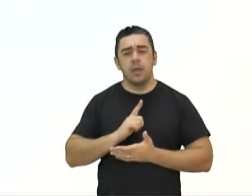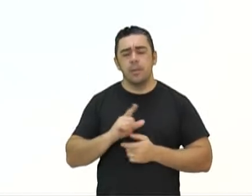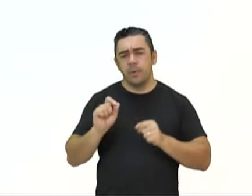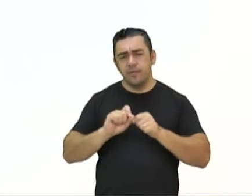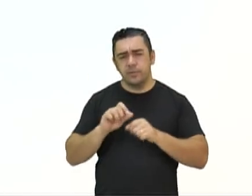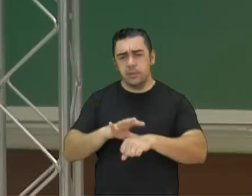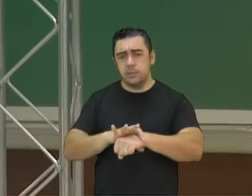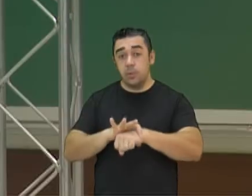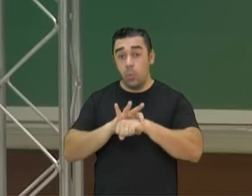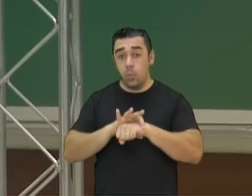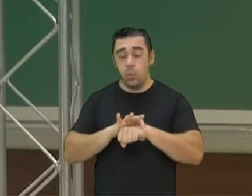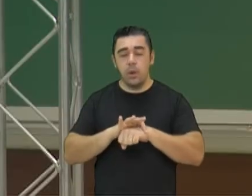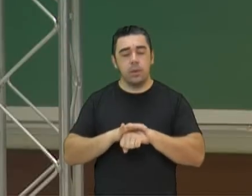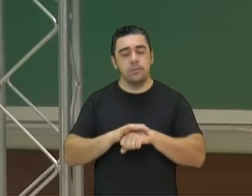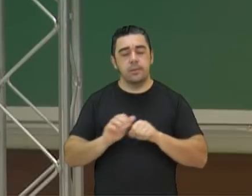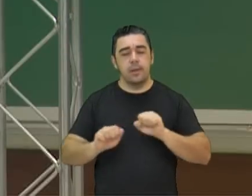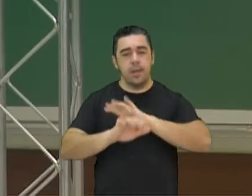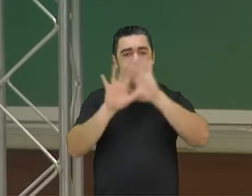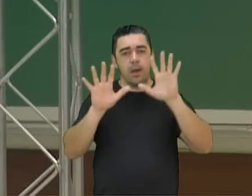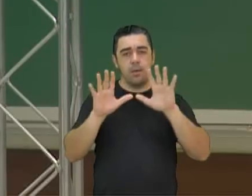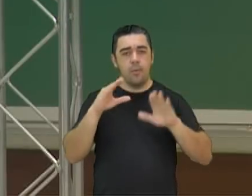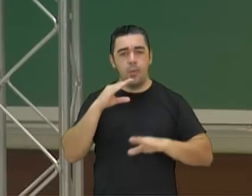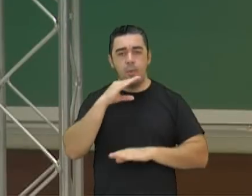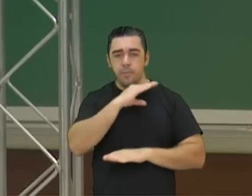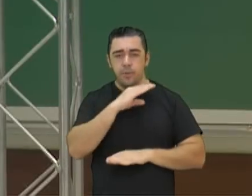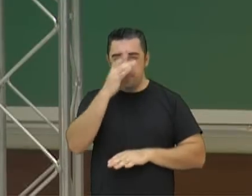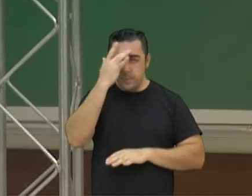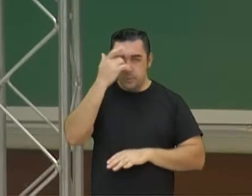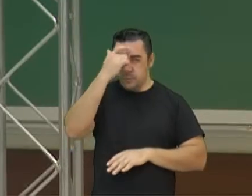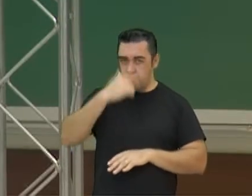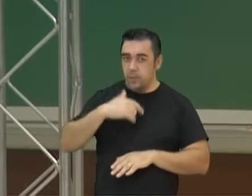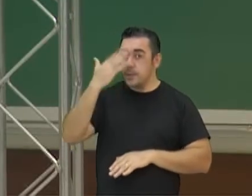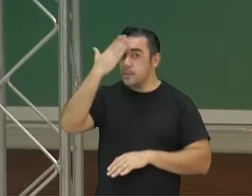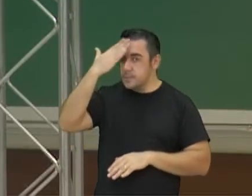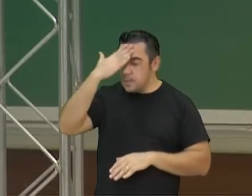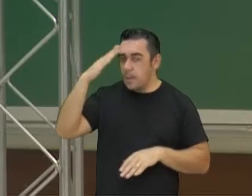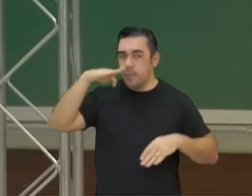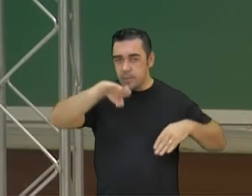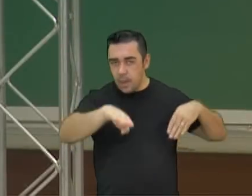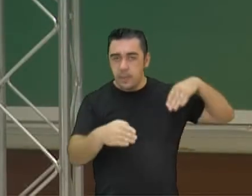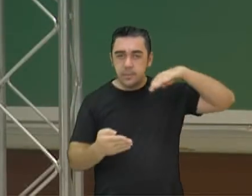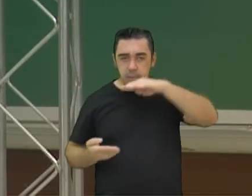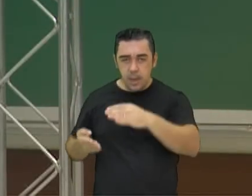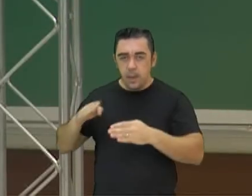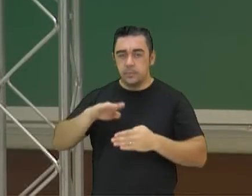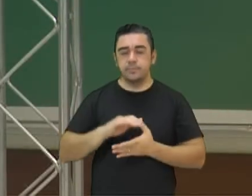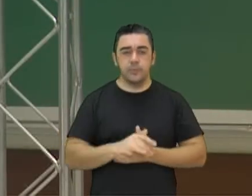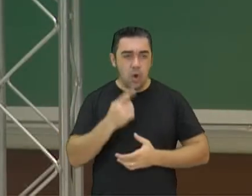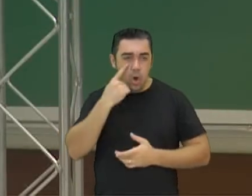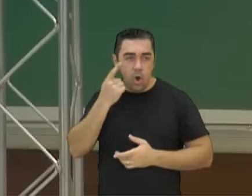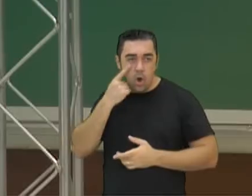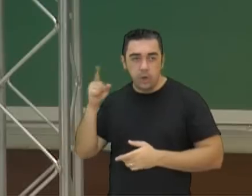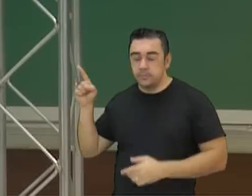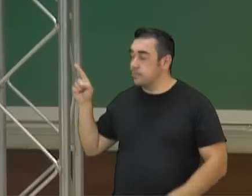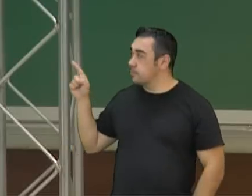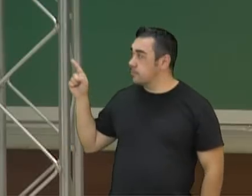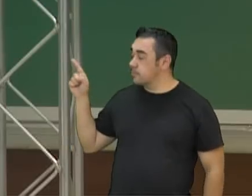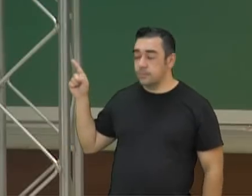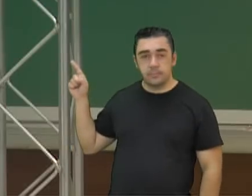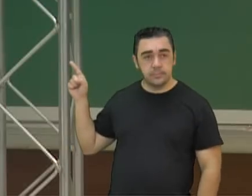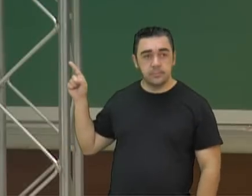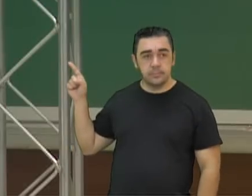segura, é claro que o surfista deve saber nadar. E na nossa imagem ali, vocês podem